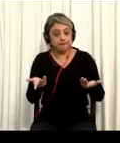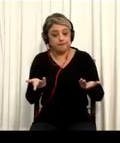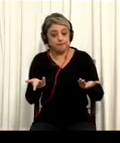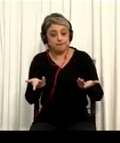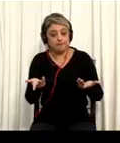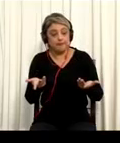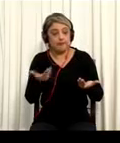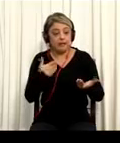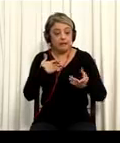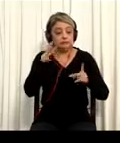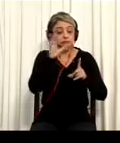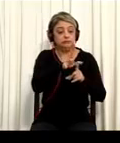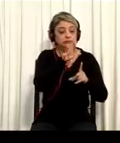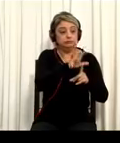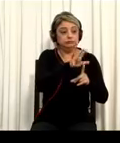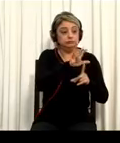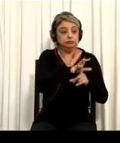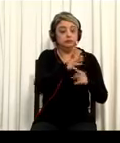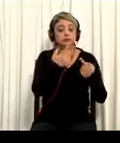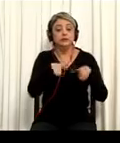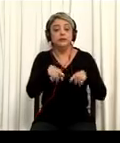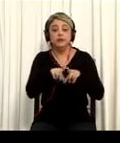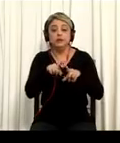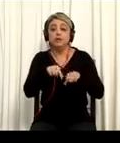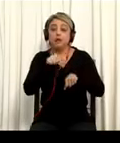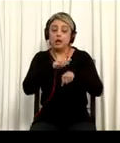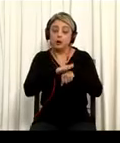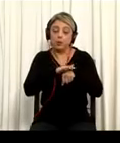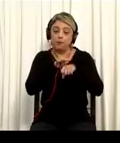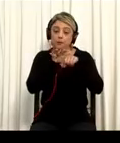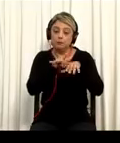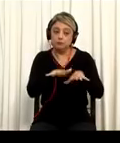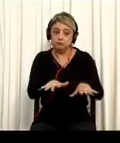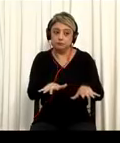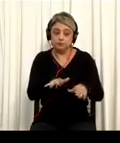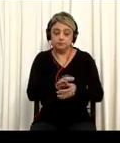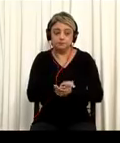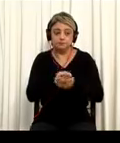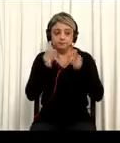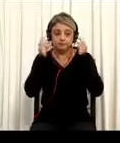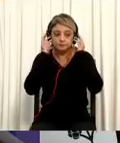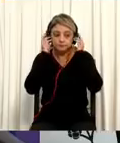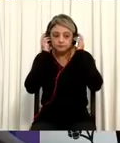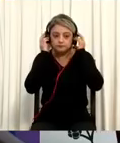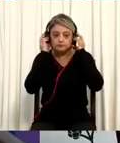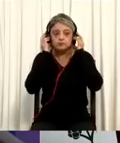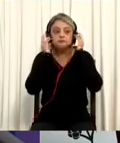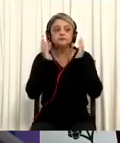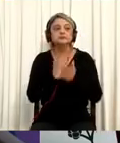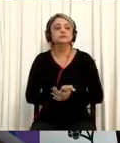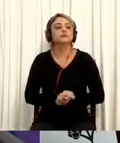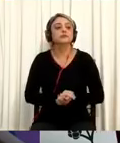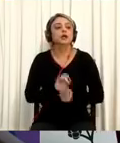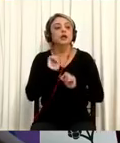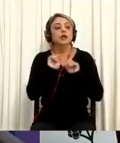duramente atacados, né? Inclusive durante a pandemia. Sim, justamente. E